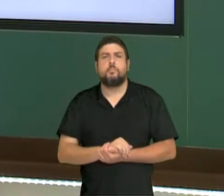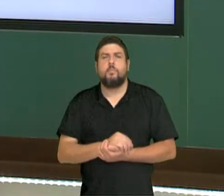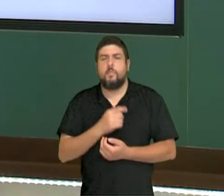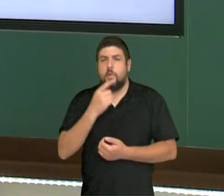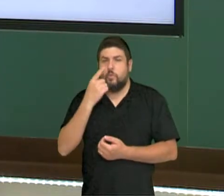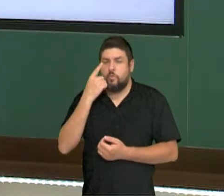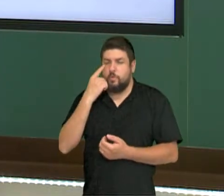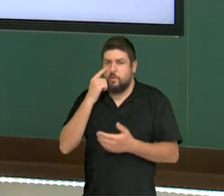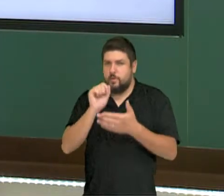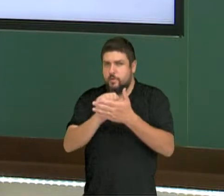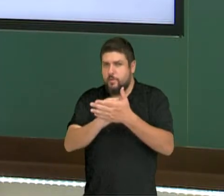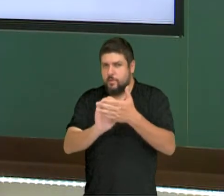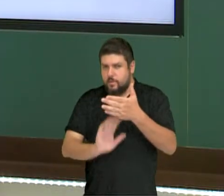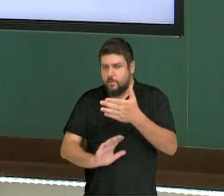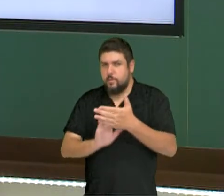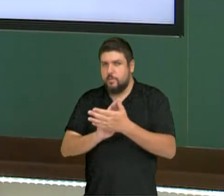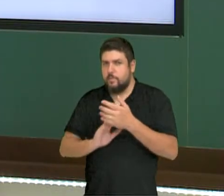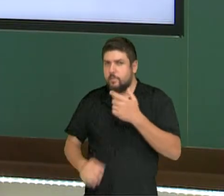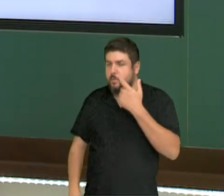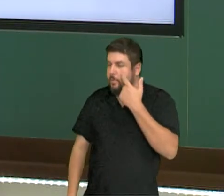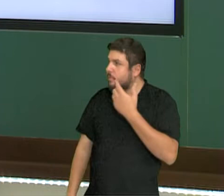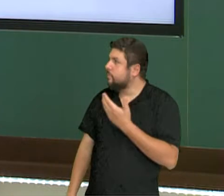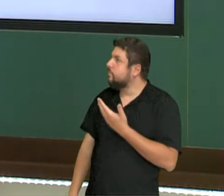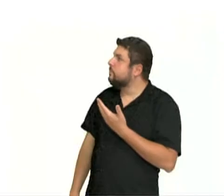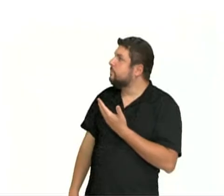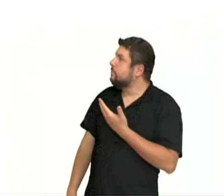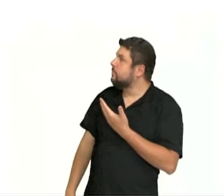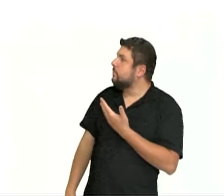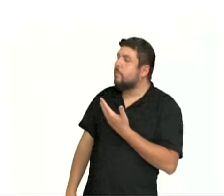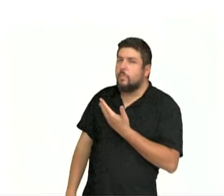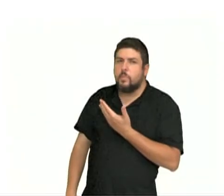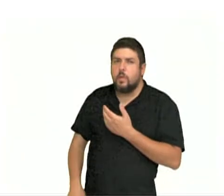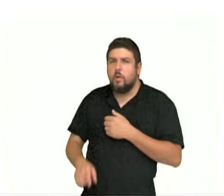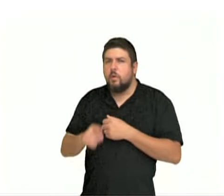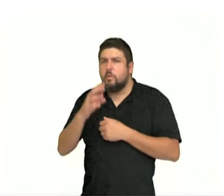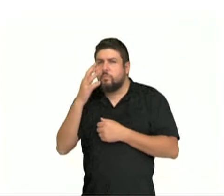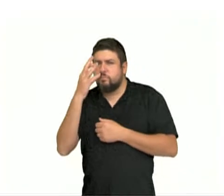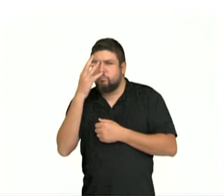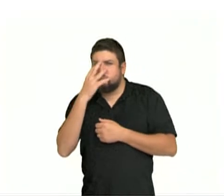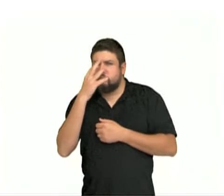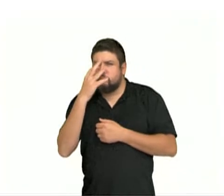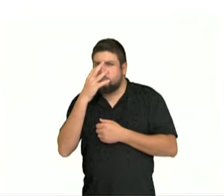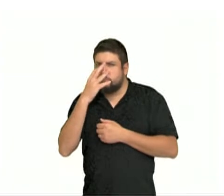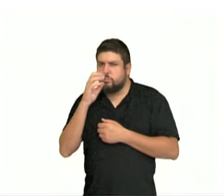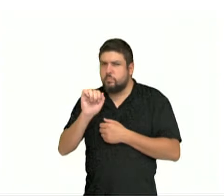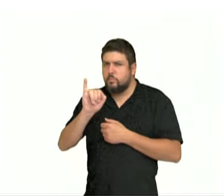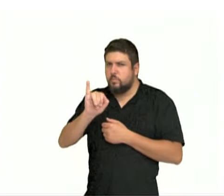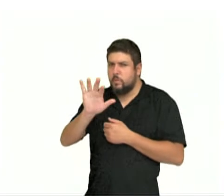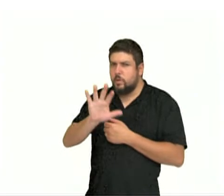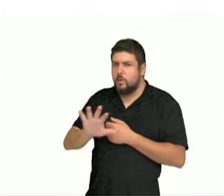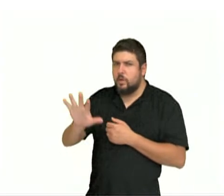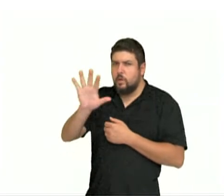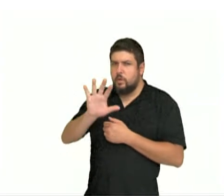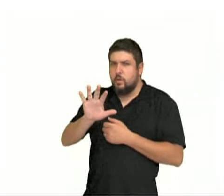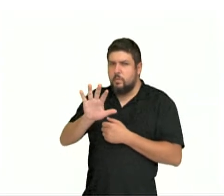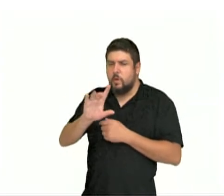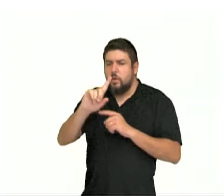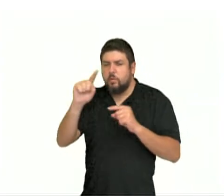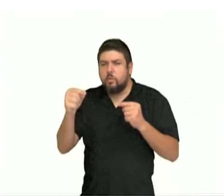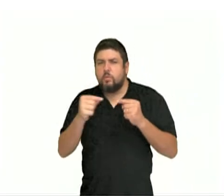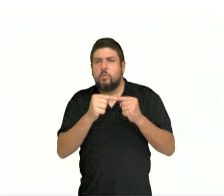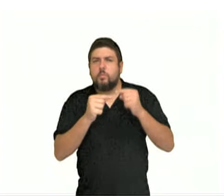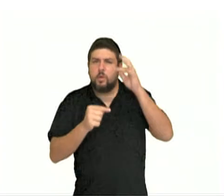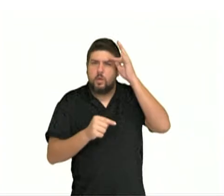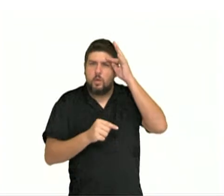atividade ela tá pedindo para você observar a imagem e relacionar com a teoria ecomalthusiana presta